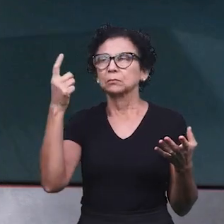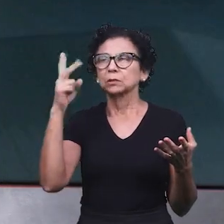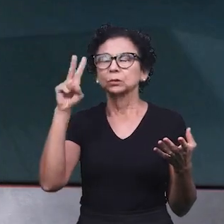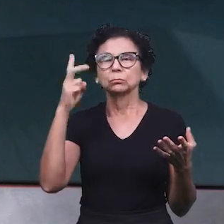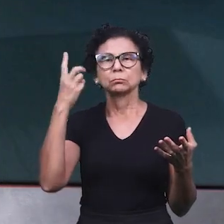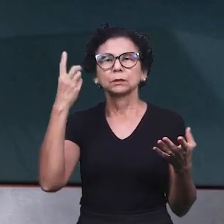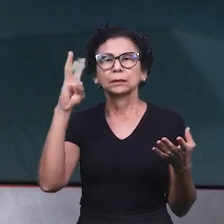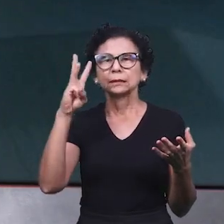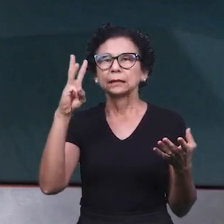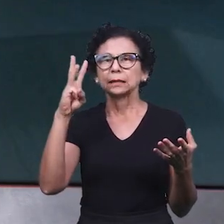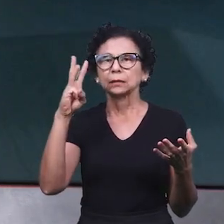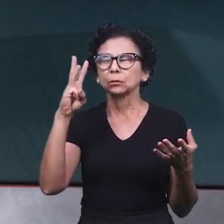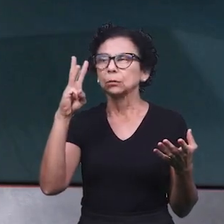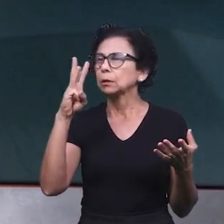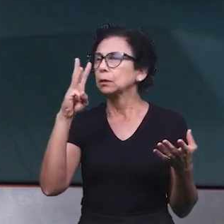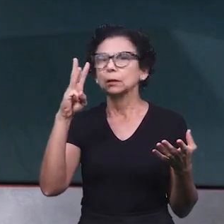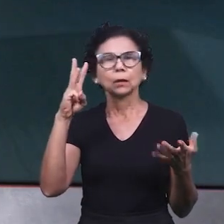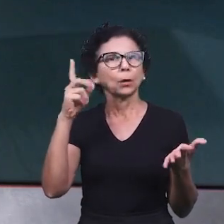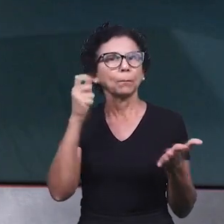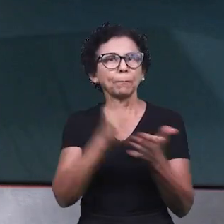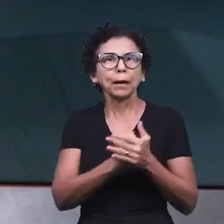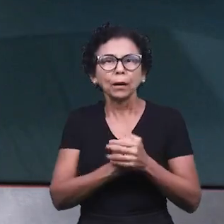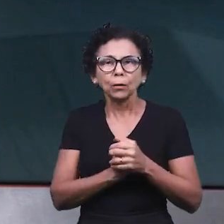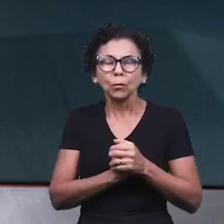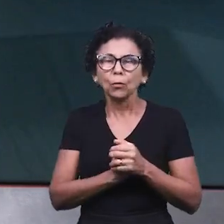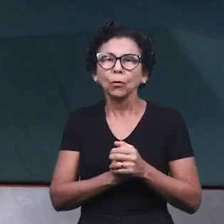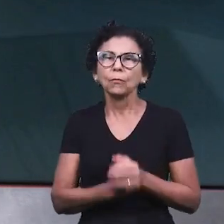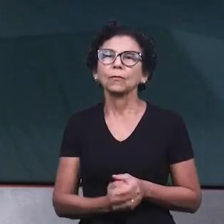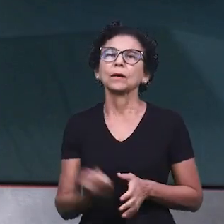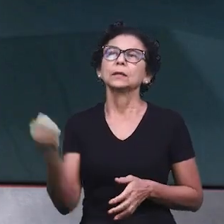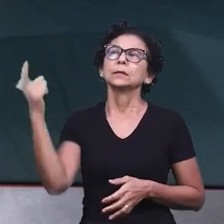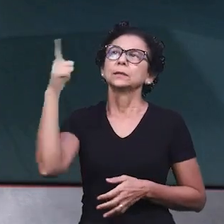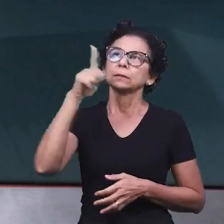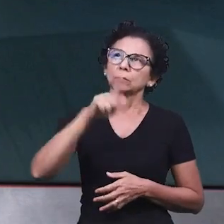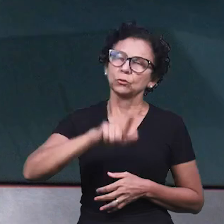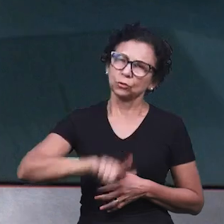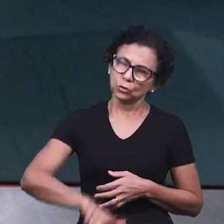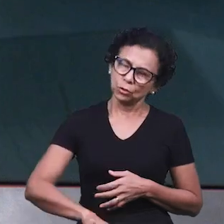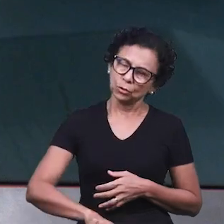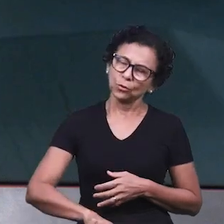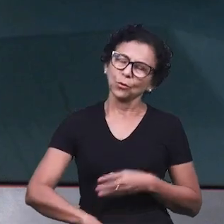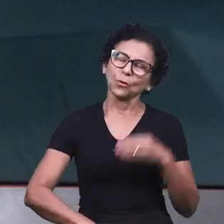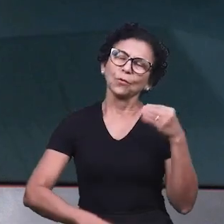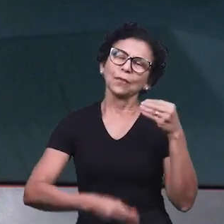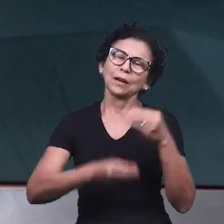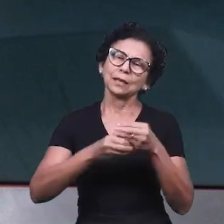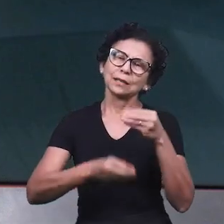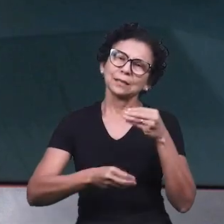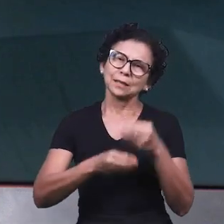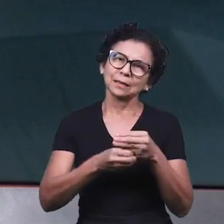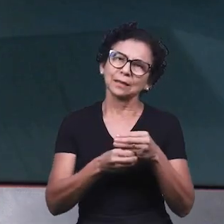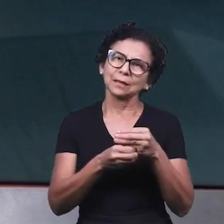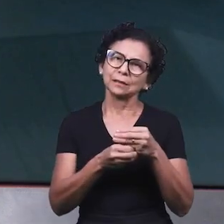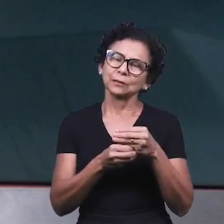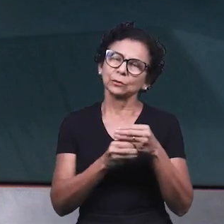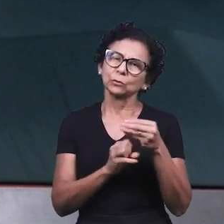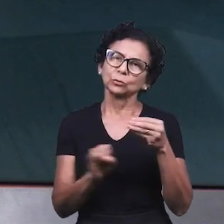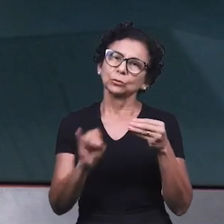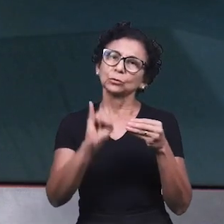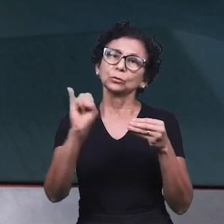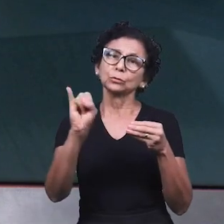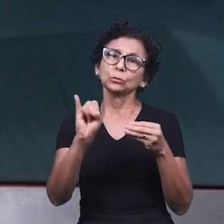terceiro dia, nem no primeiro mês, vai se formando um novo valor que para o